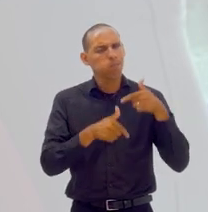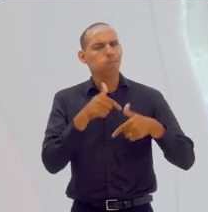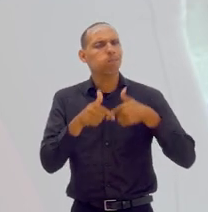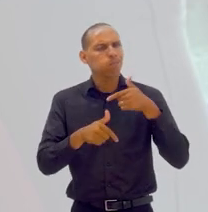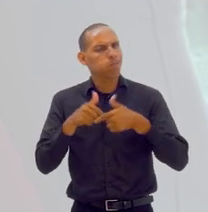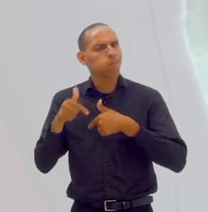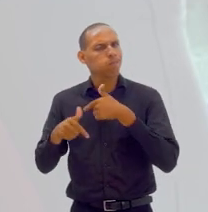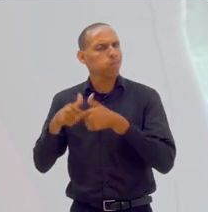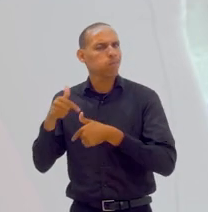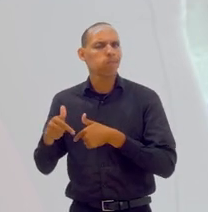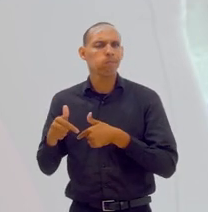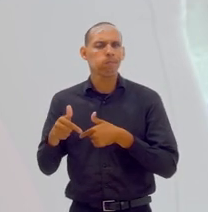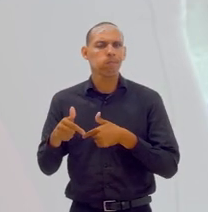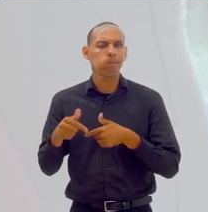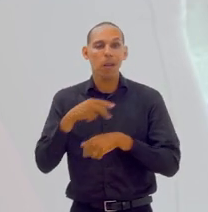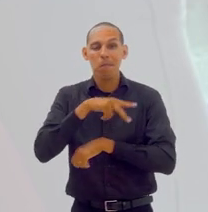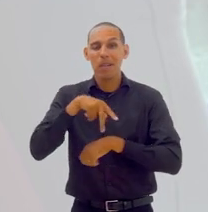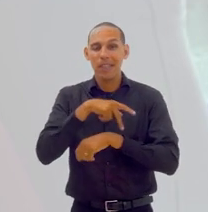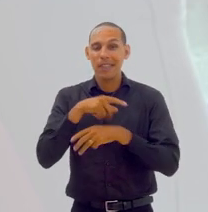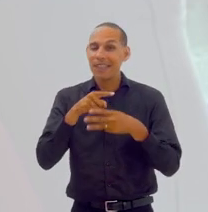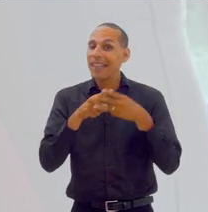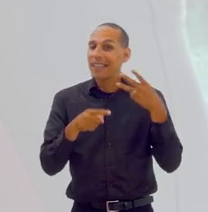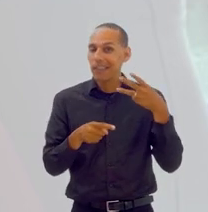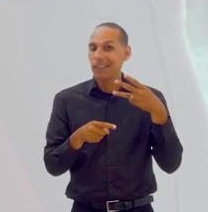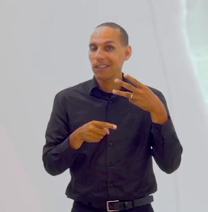trabalhando em três países,